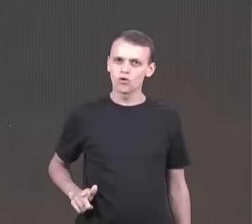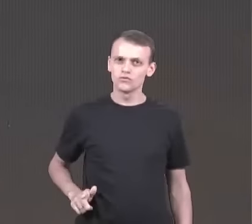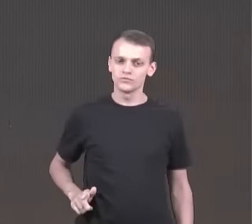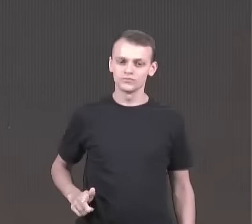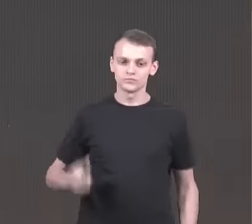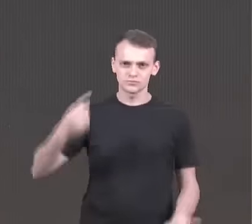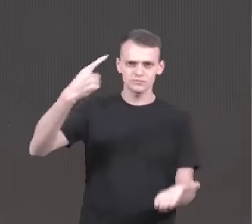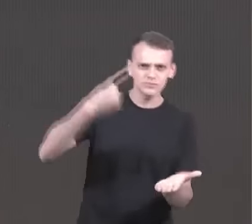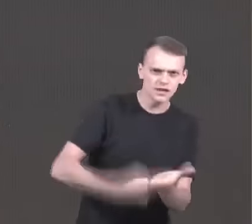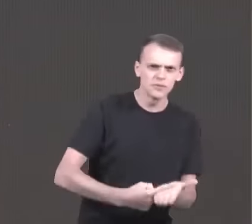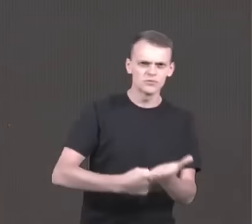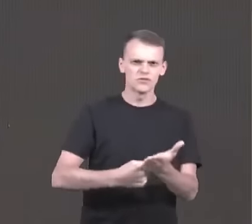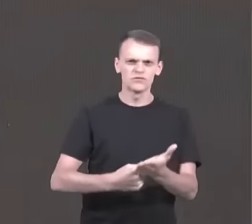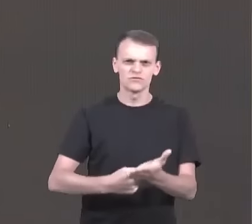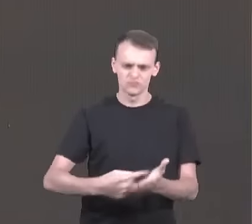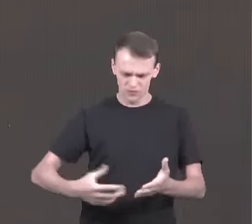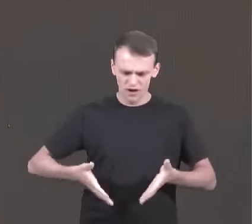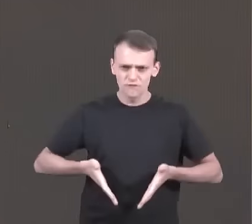aborto é sinal dos tempos?